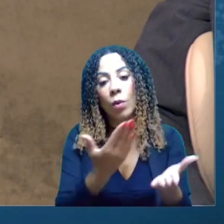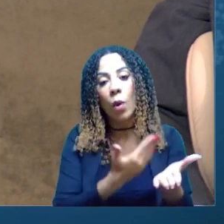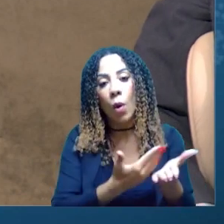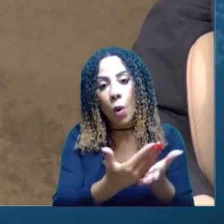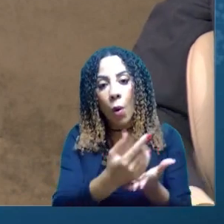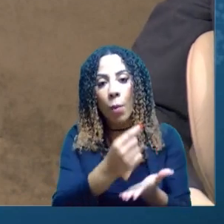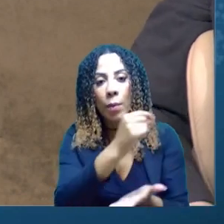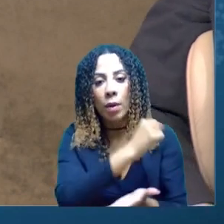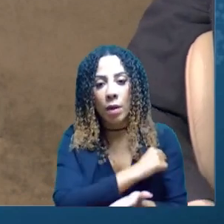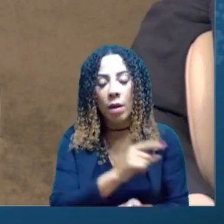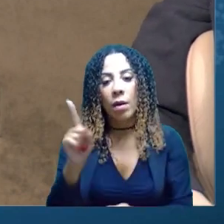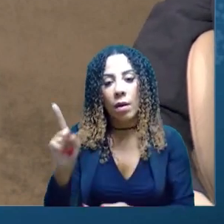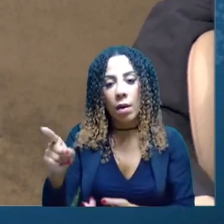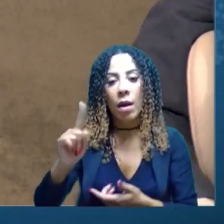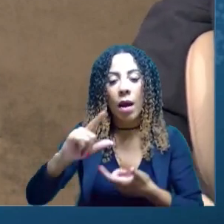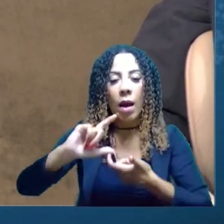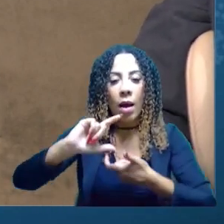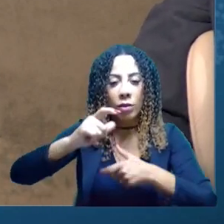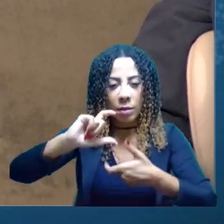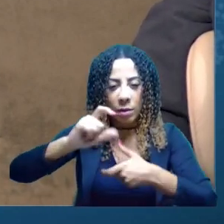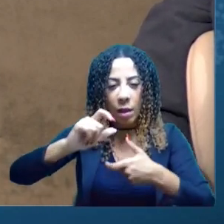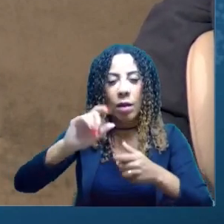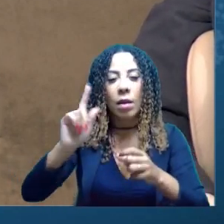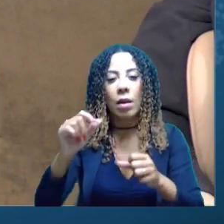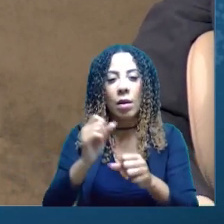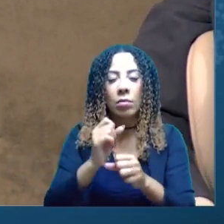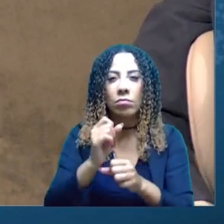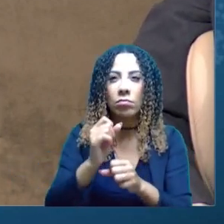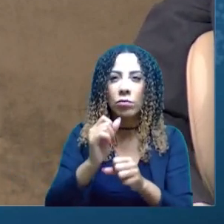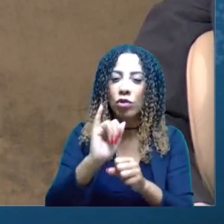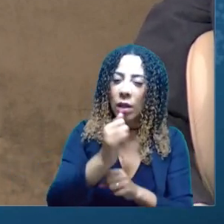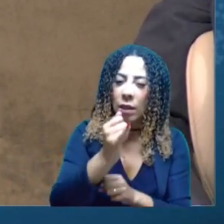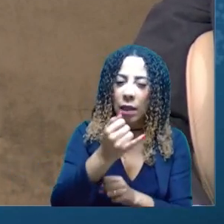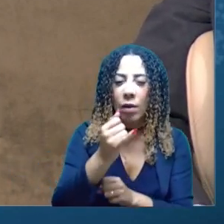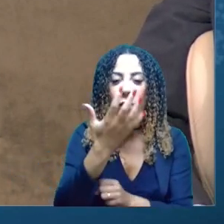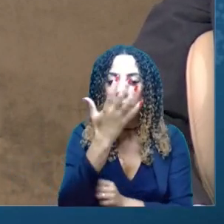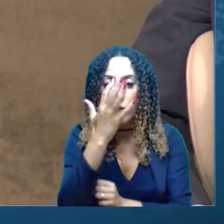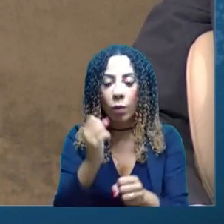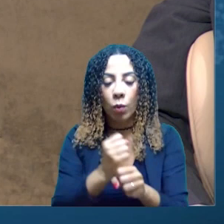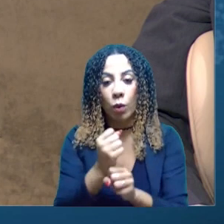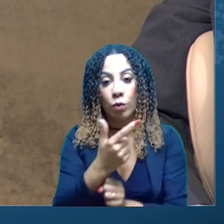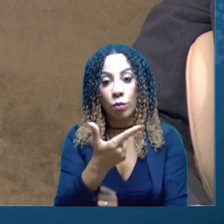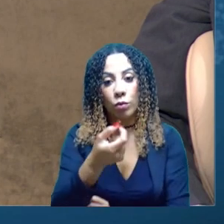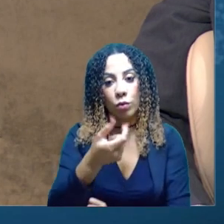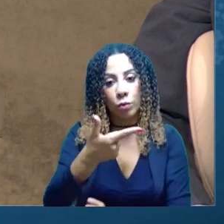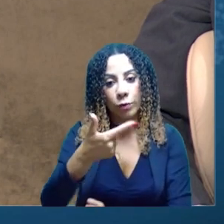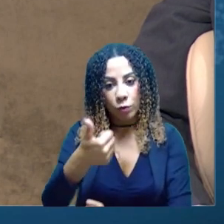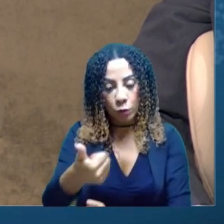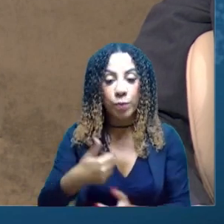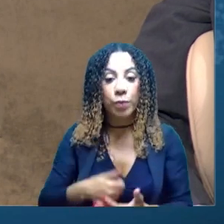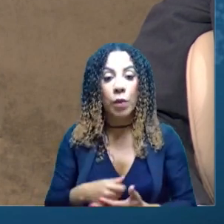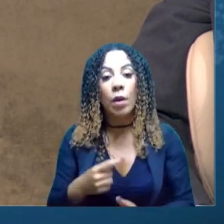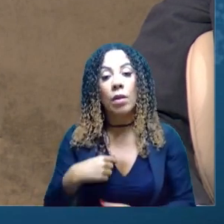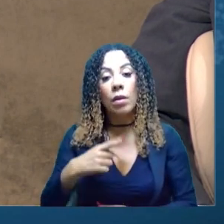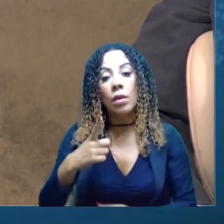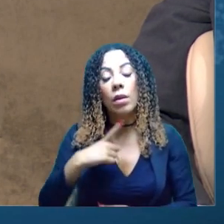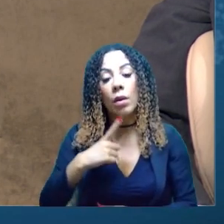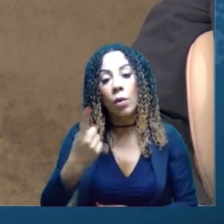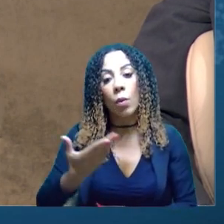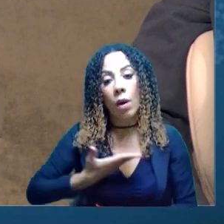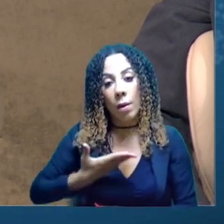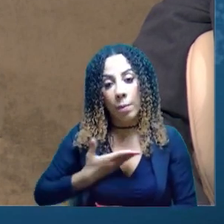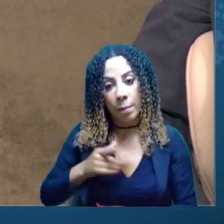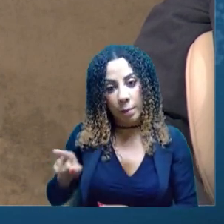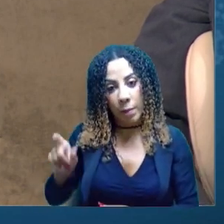vacina AstraZeneca em janeiro, fevereiro de 2021. O nosso colega Red Roy